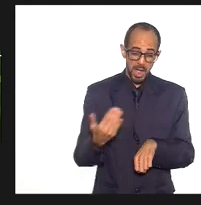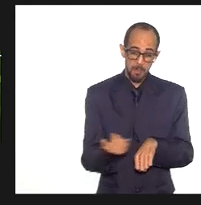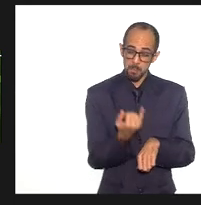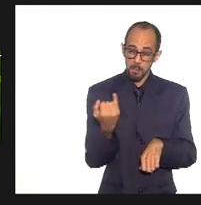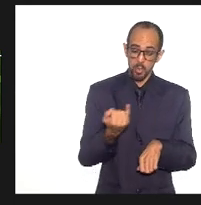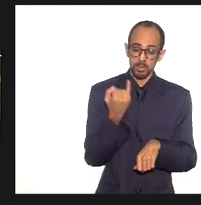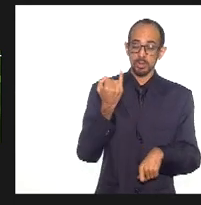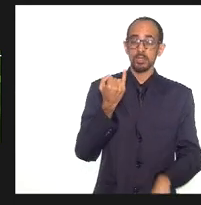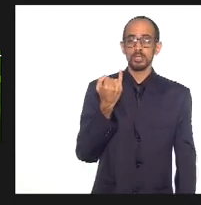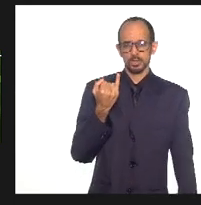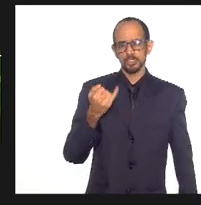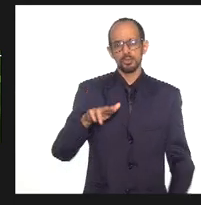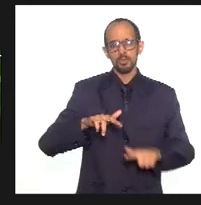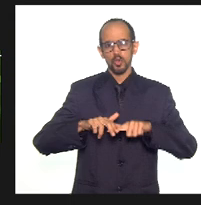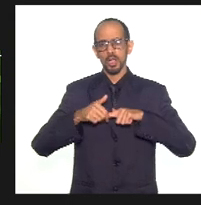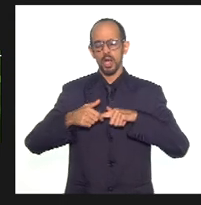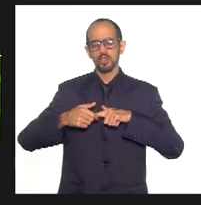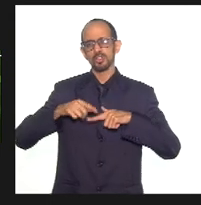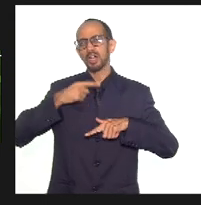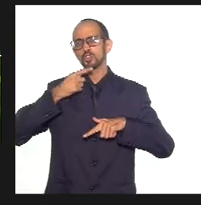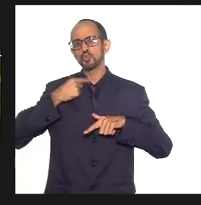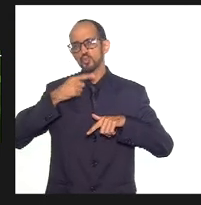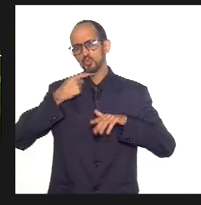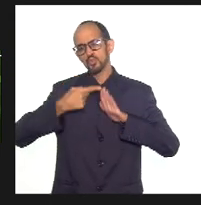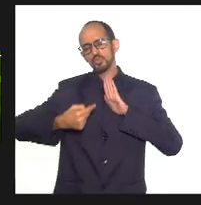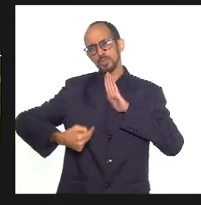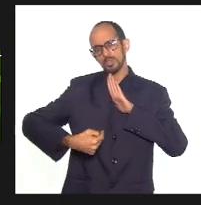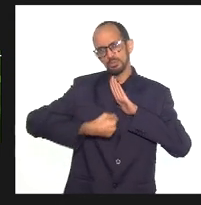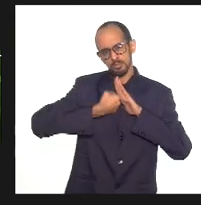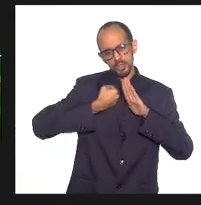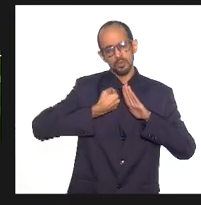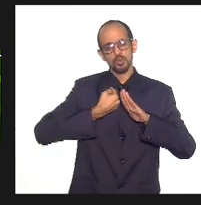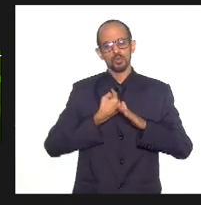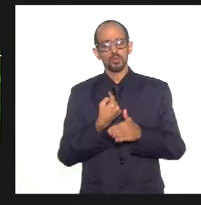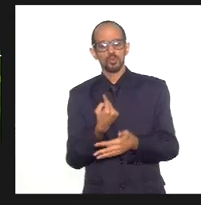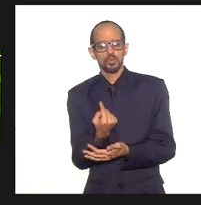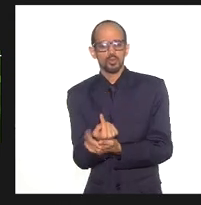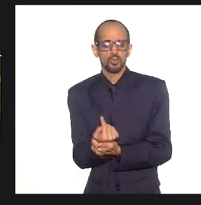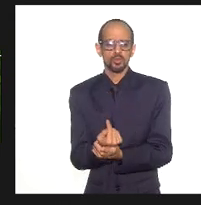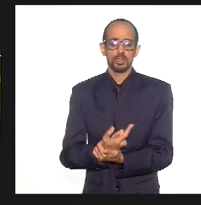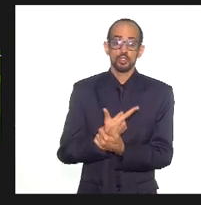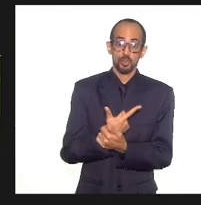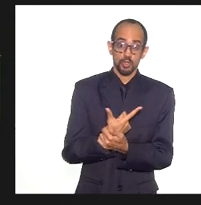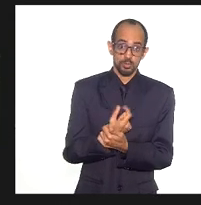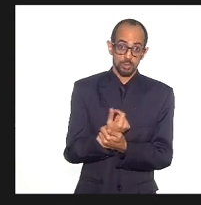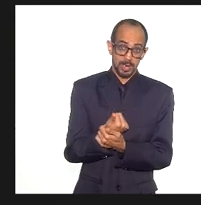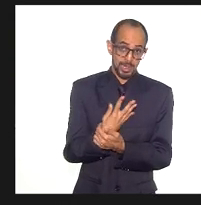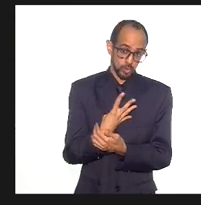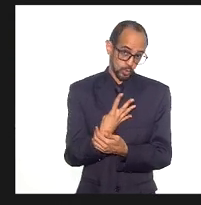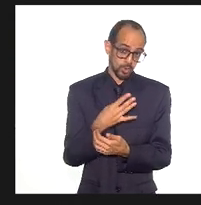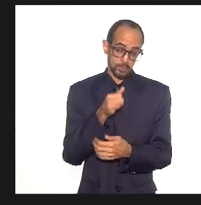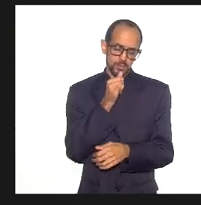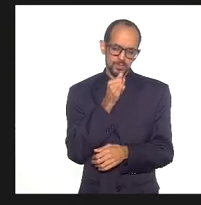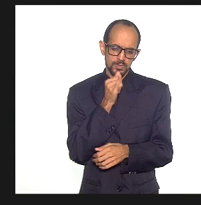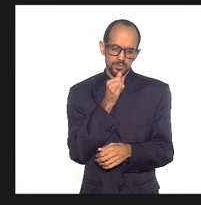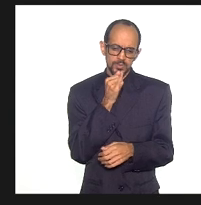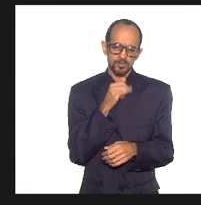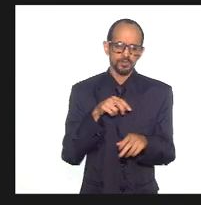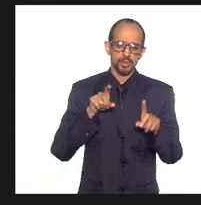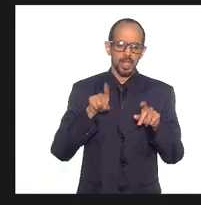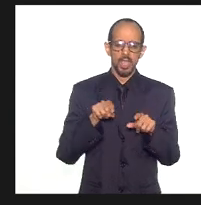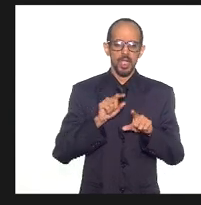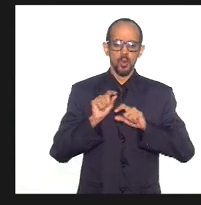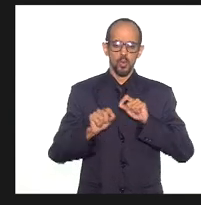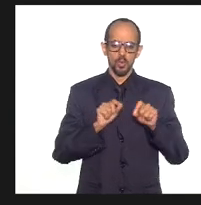aos questionamentos, né, sobretudo a revisão da RAMP 12 de 2014, diz respeito ao que no